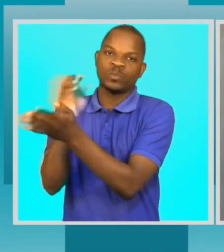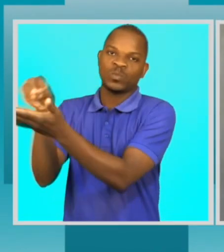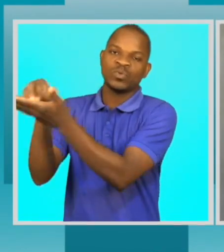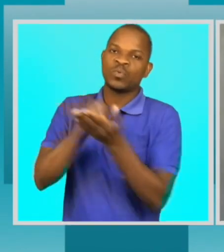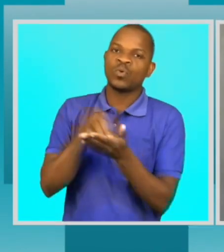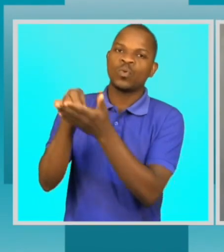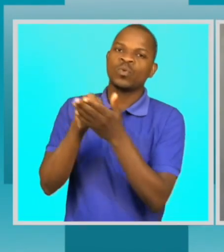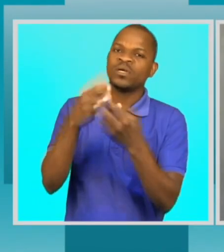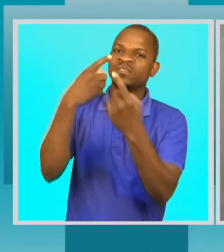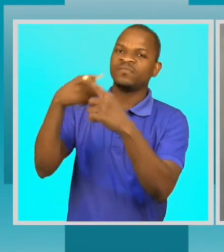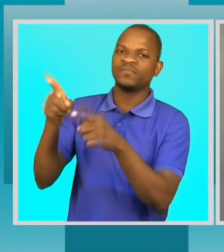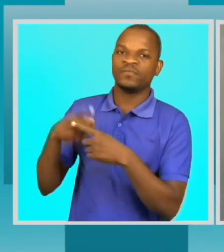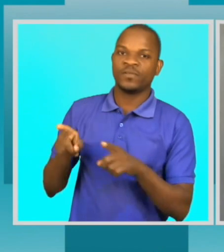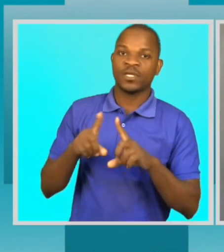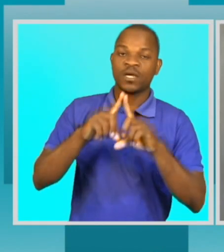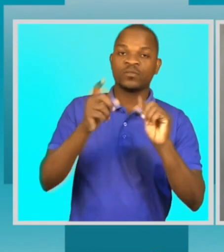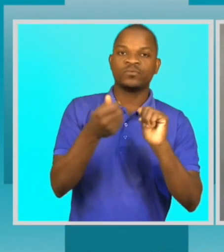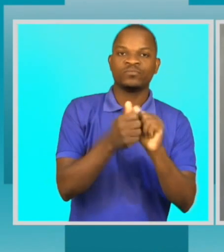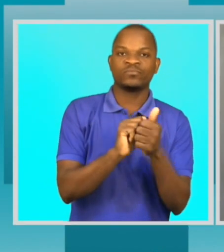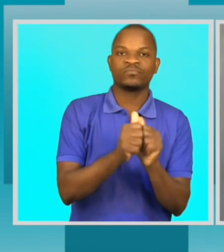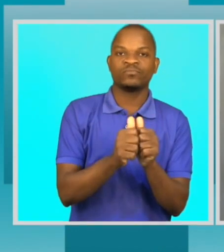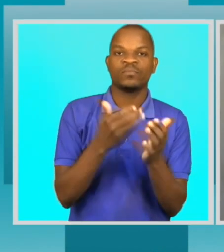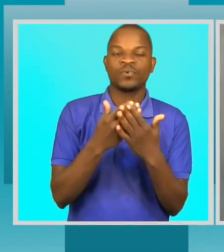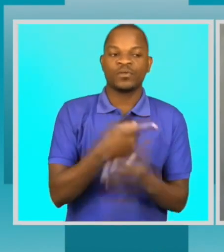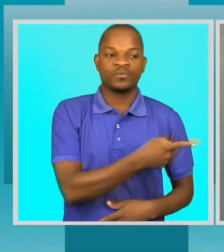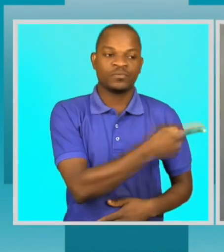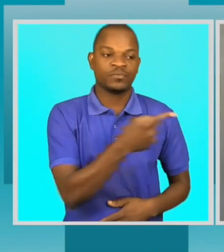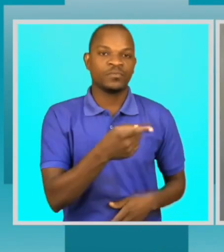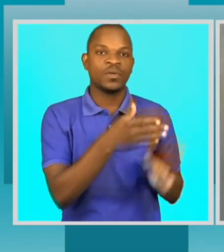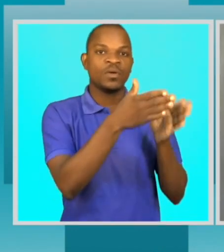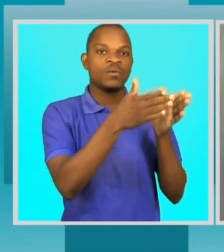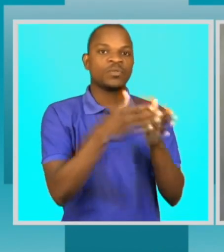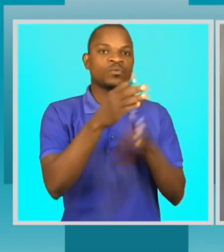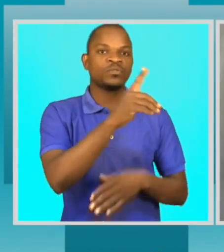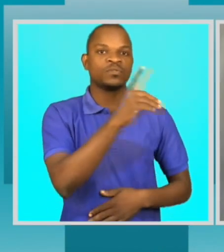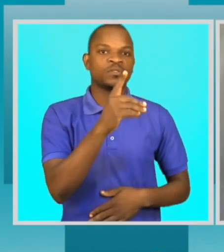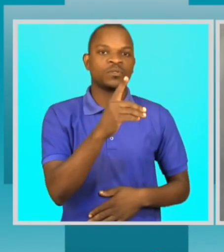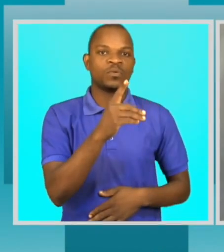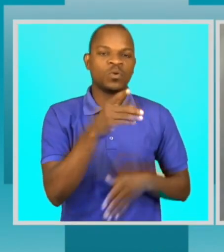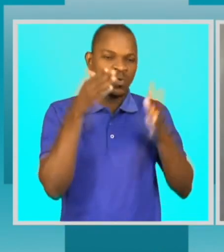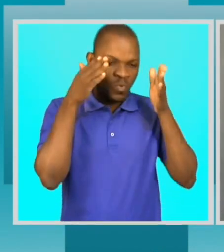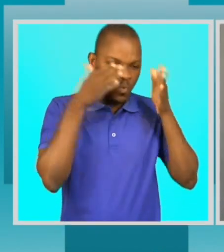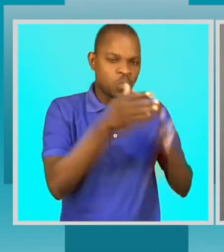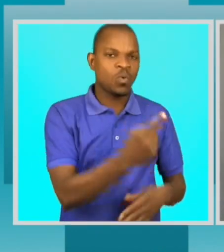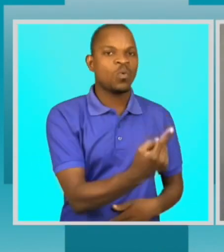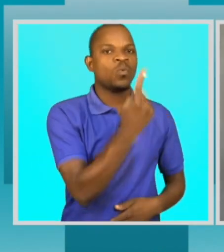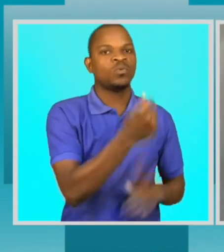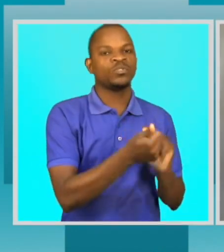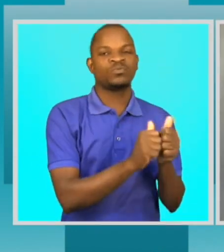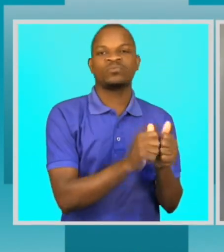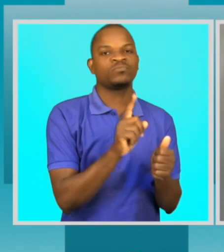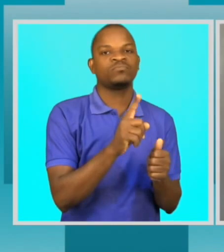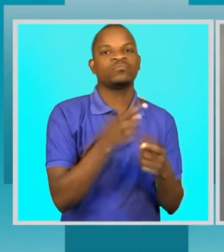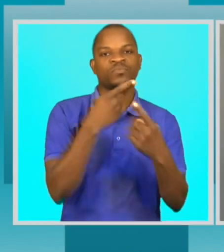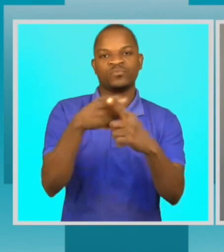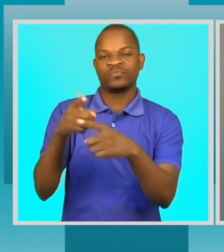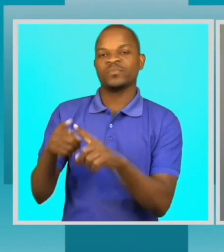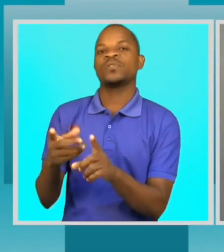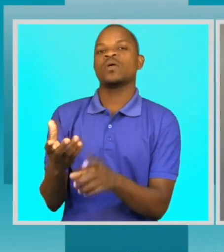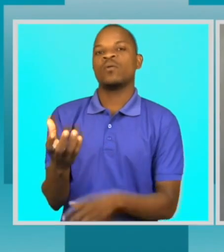modalidades, diversas formas para que a pessoa com deficiência não apenas olhe num certo desporto, mas sim outro tipo. E,